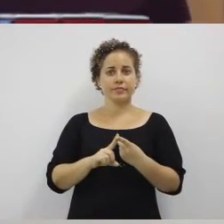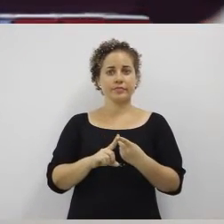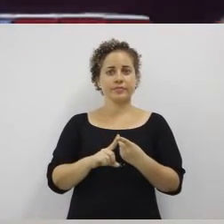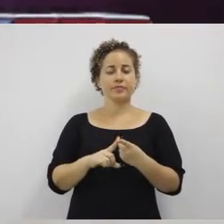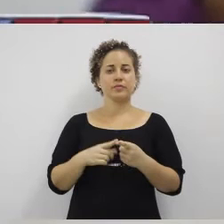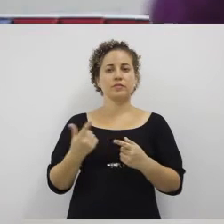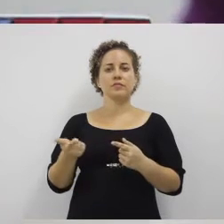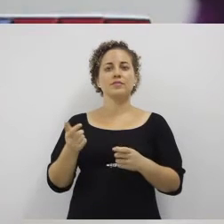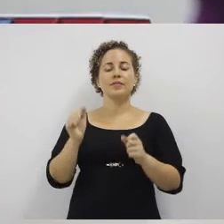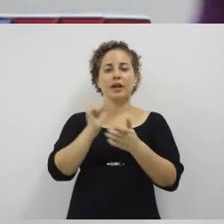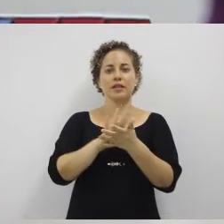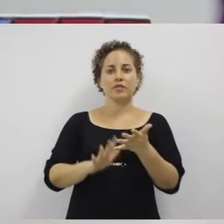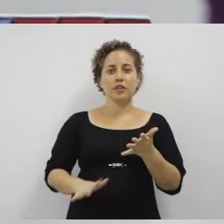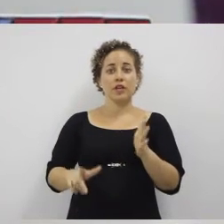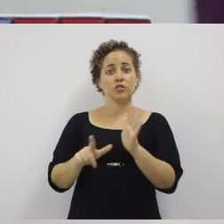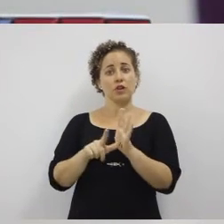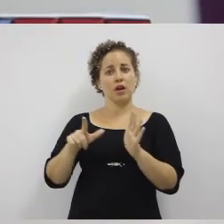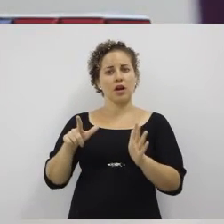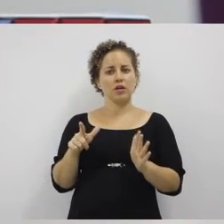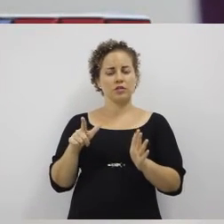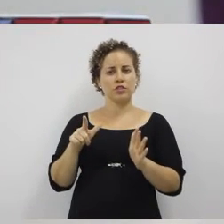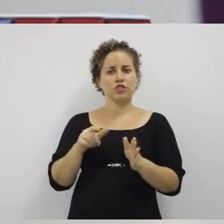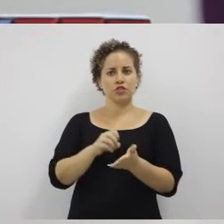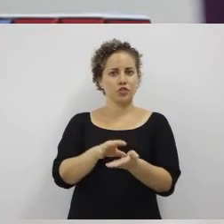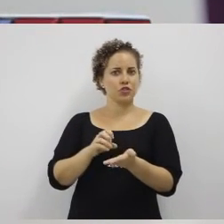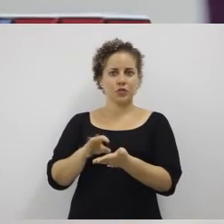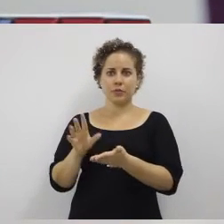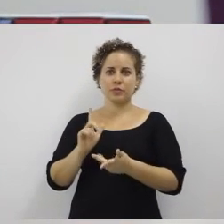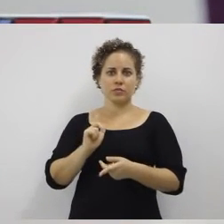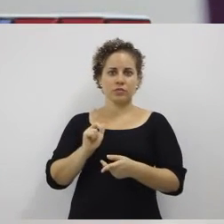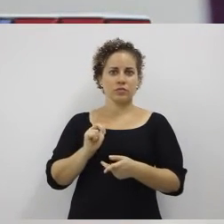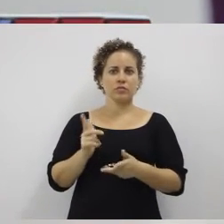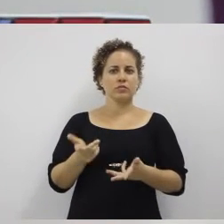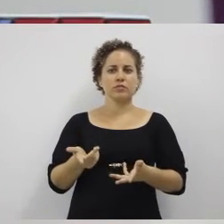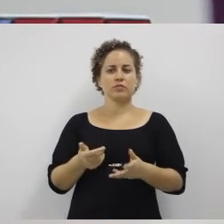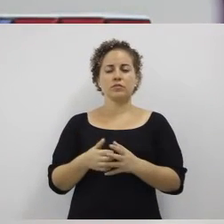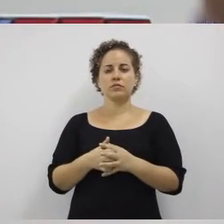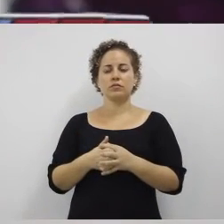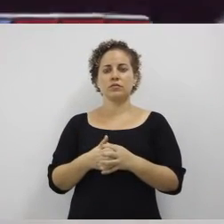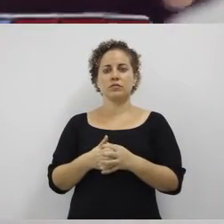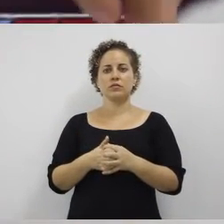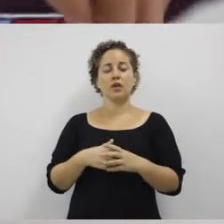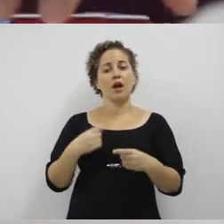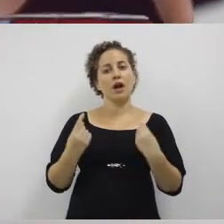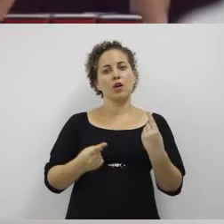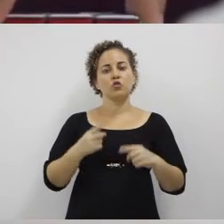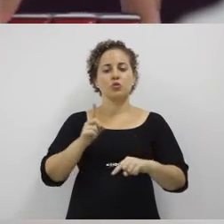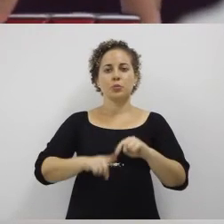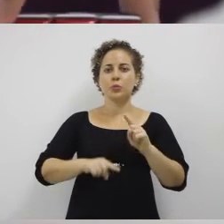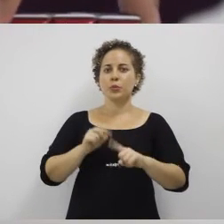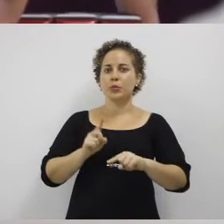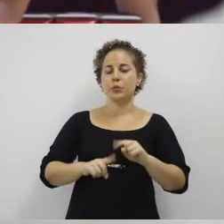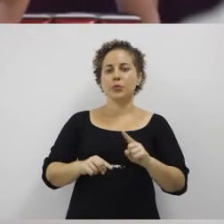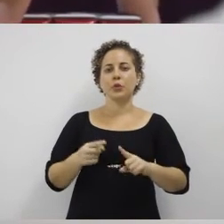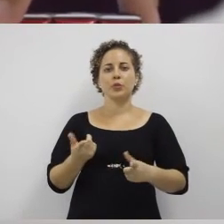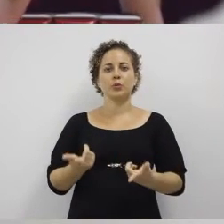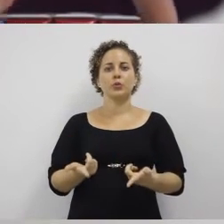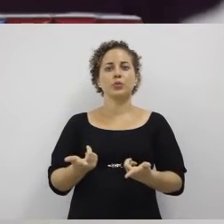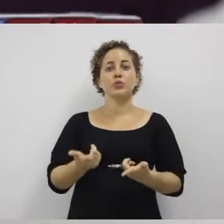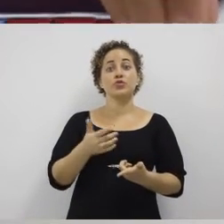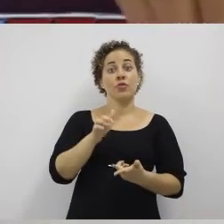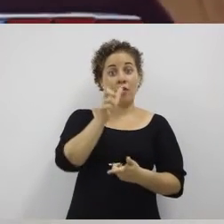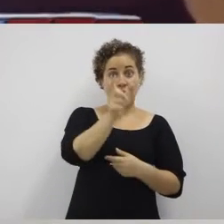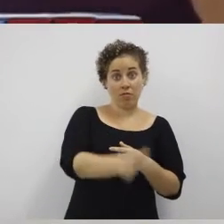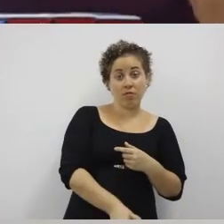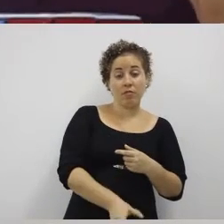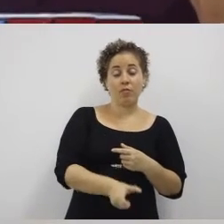executar atividades que antes eram feitas pelo meu distribuidor, por exemplo. Digamos que alguns produtos eram distribuídos por este cliente